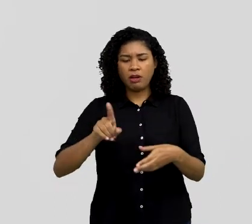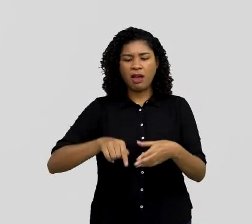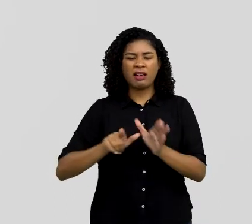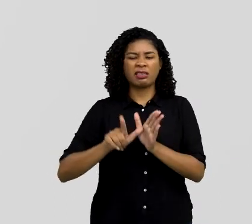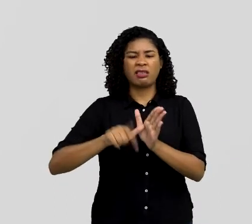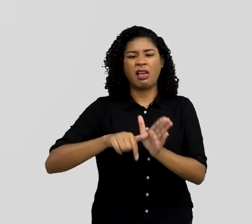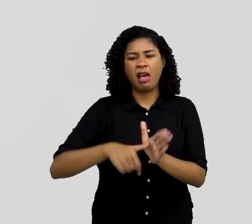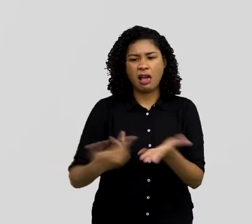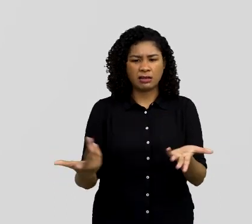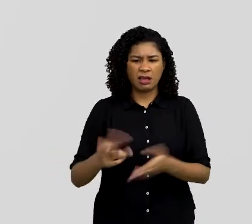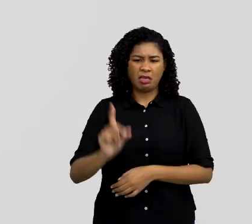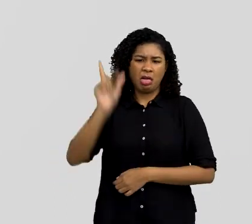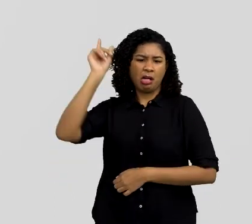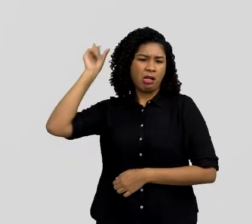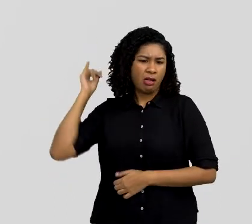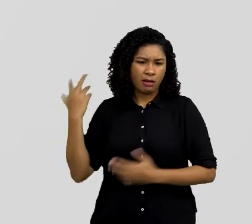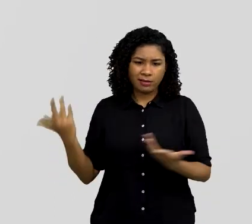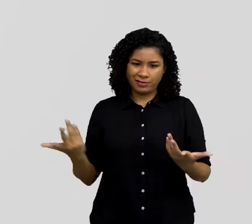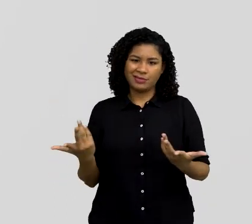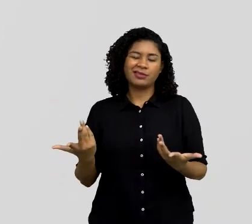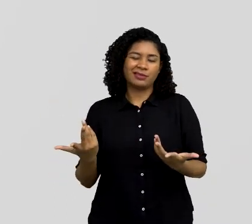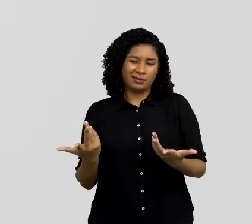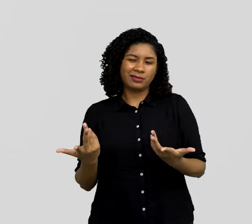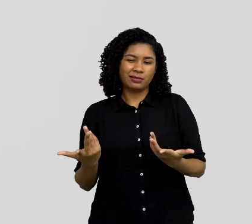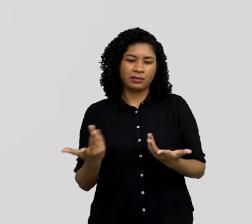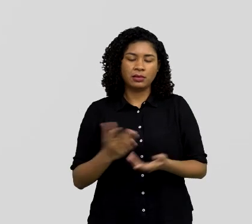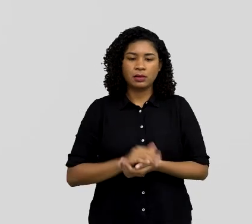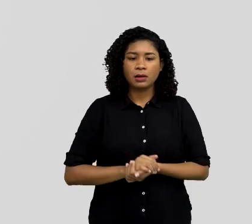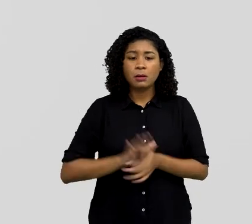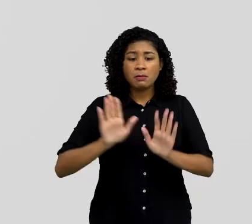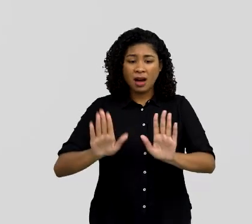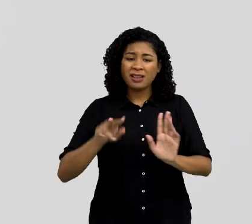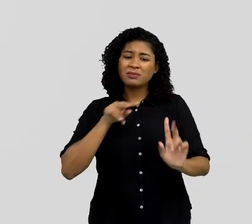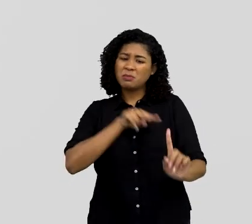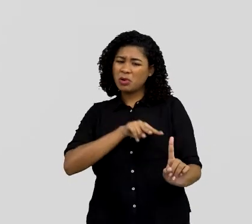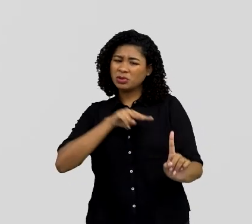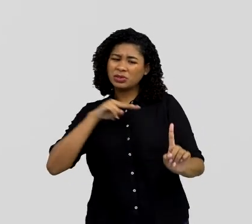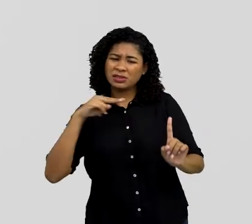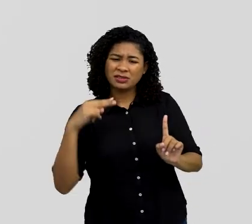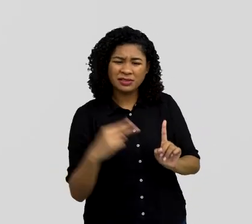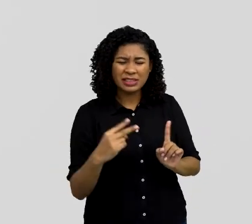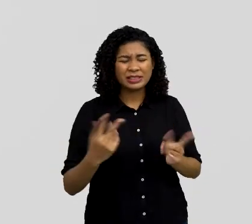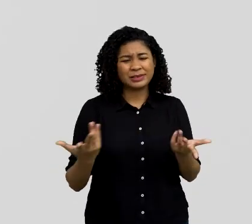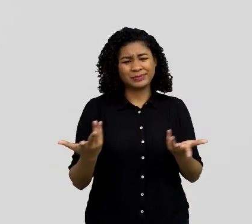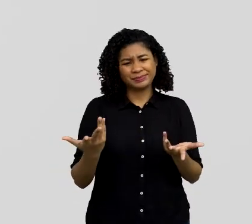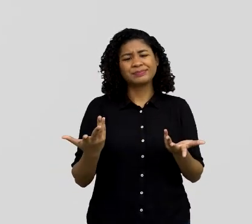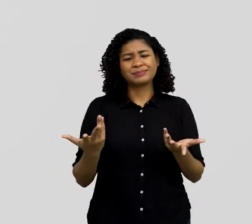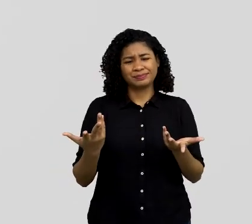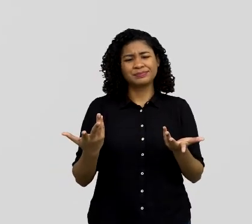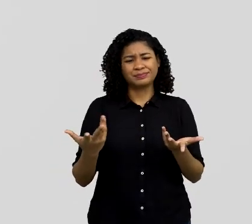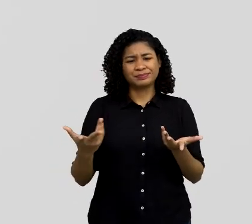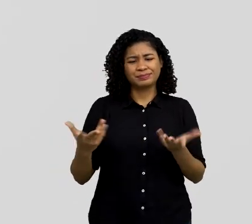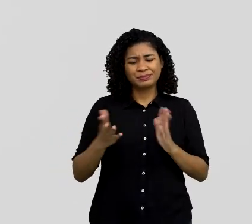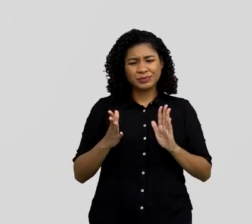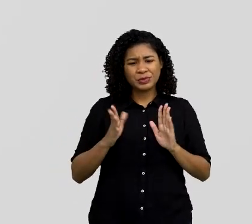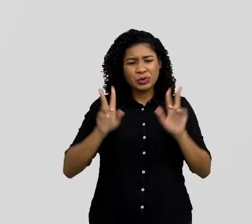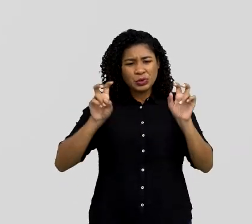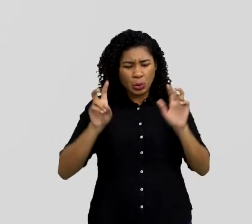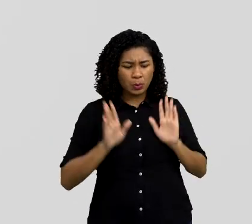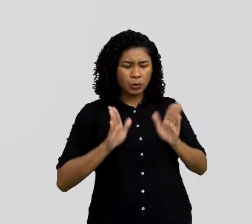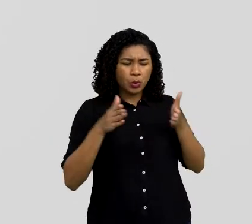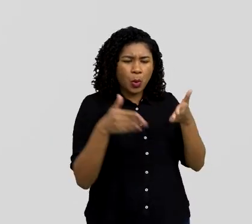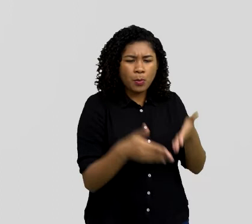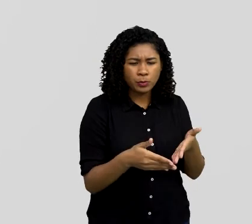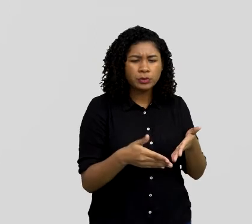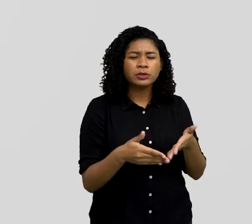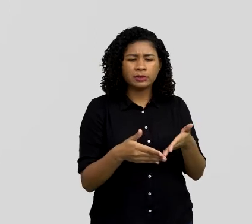porque acreditam, não sei o quê, tudo mais. É uma visão mesmo, né, bem ocidental, né, sobre as comunidades isoladas, sobre as